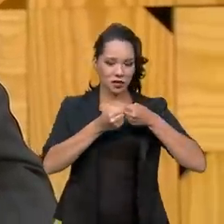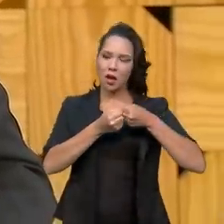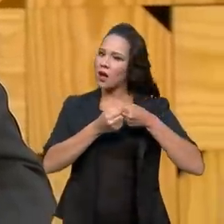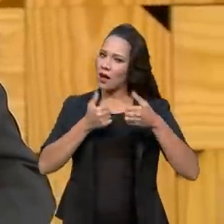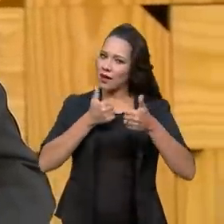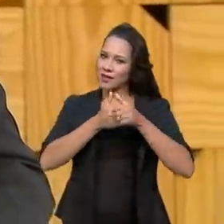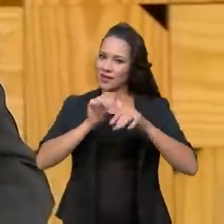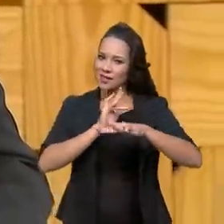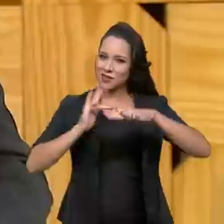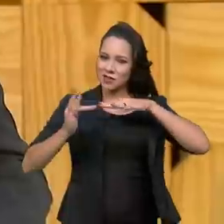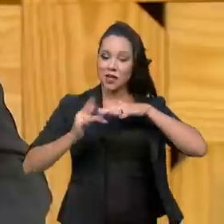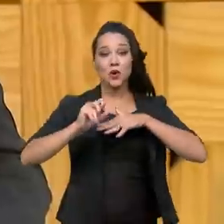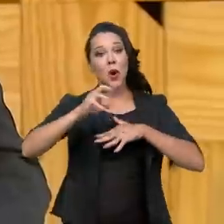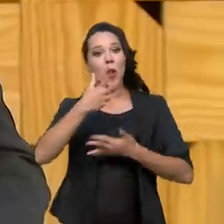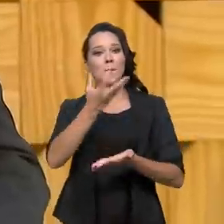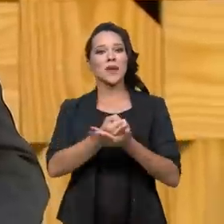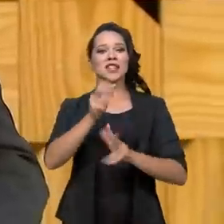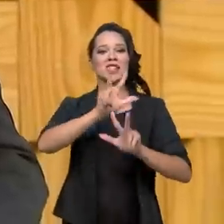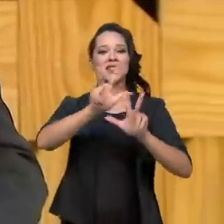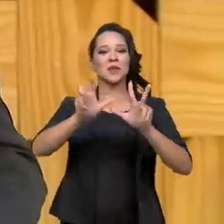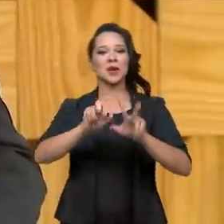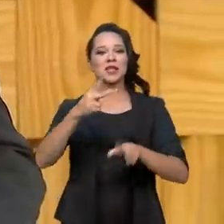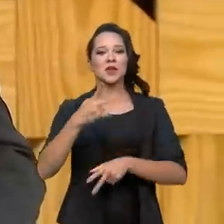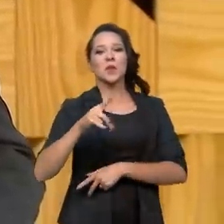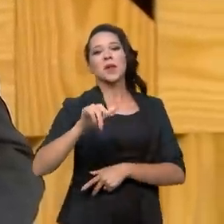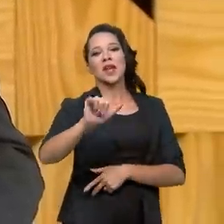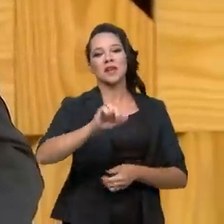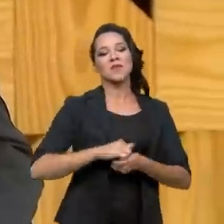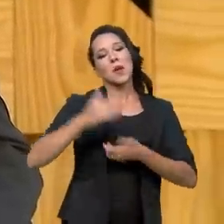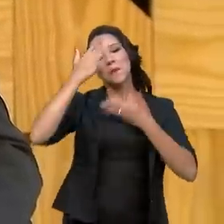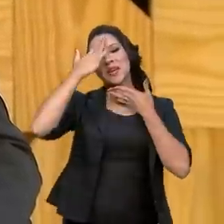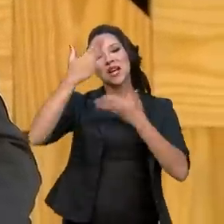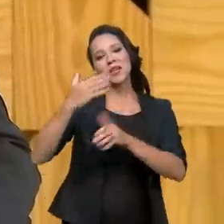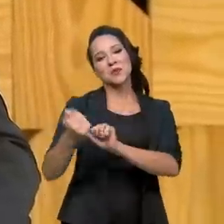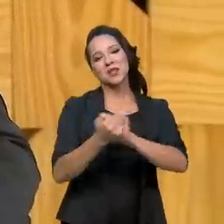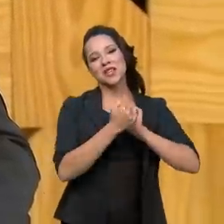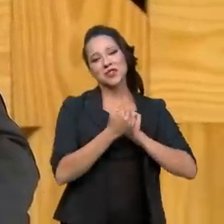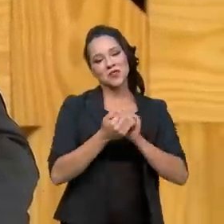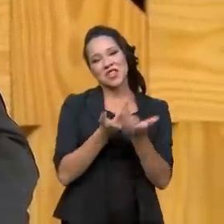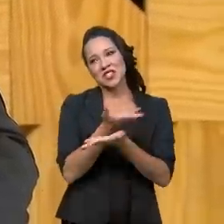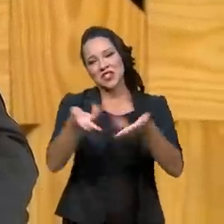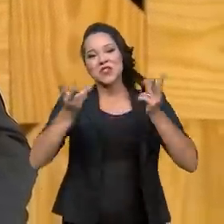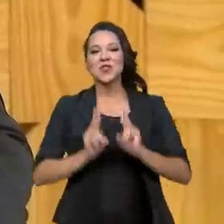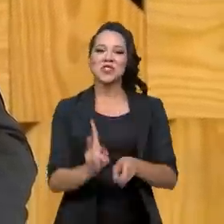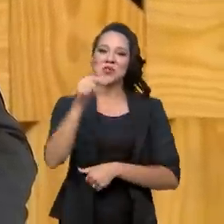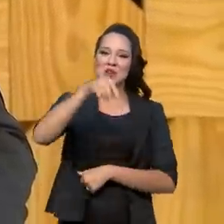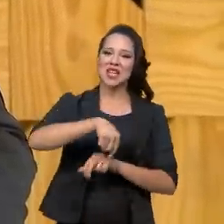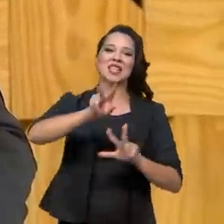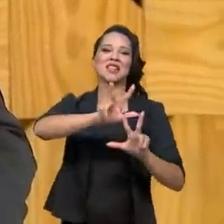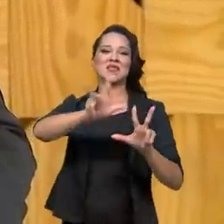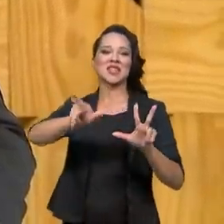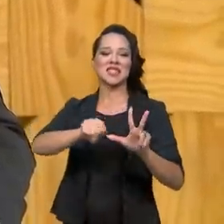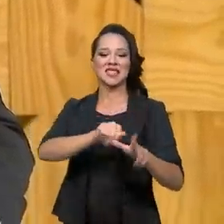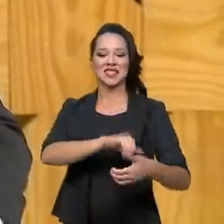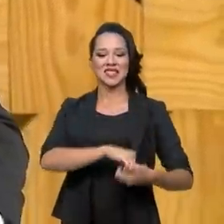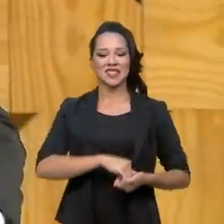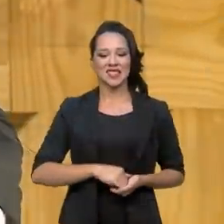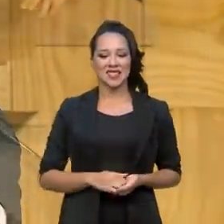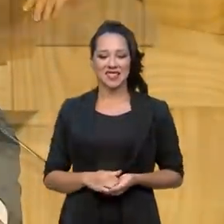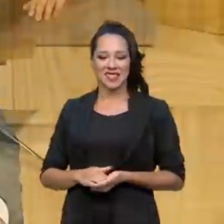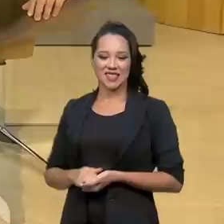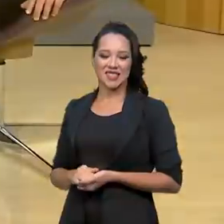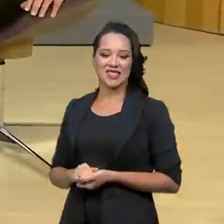nossas redes sociais ou baixe o TV Brasil Play. Obrigado pela companhia e o Brasil continua em pauta aqui na TV Brasil.